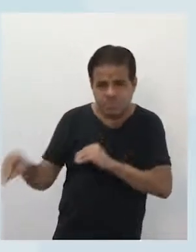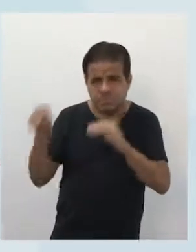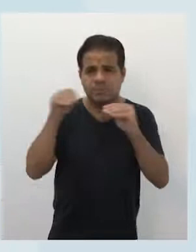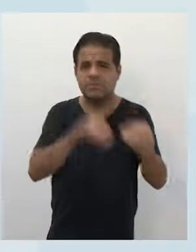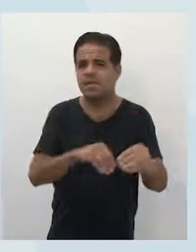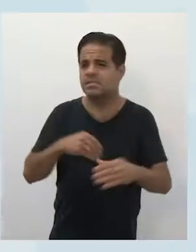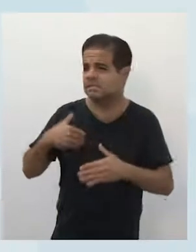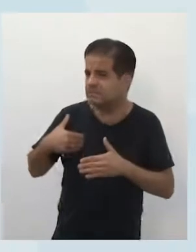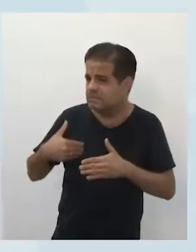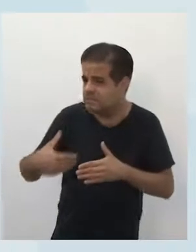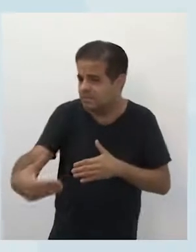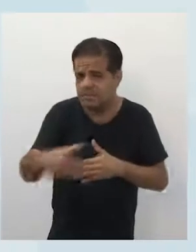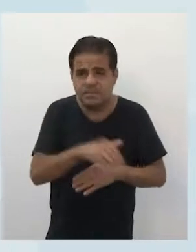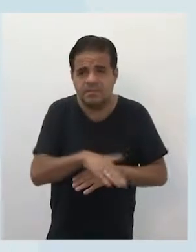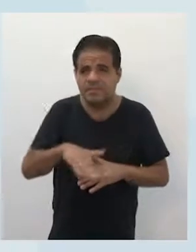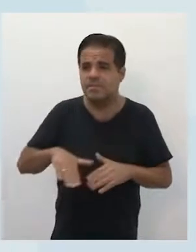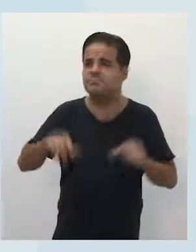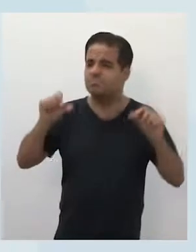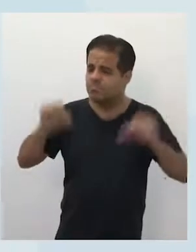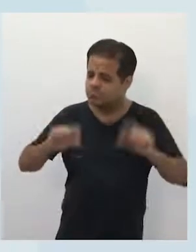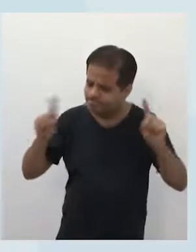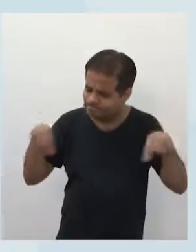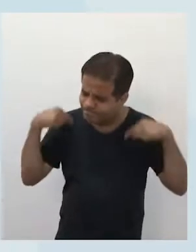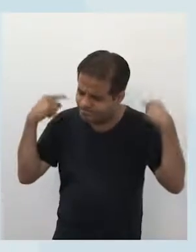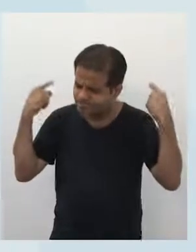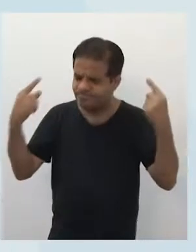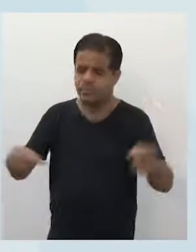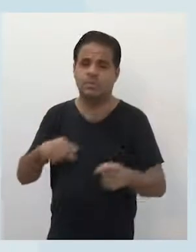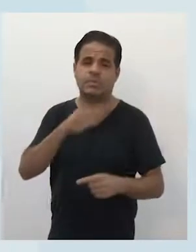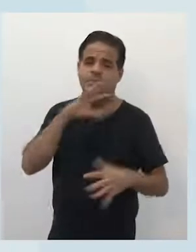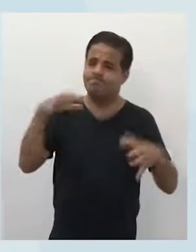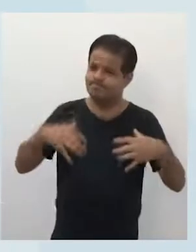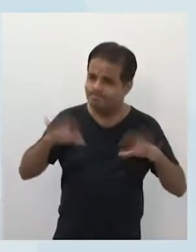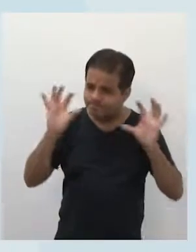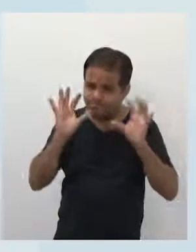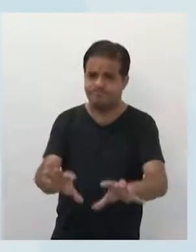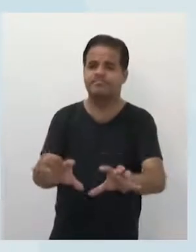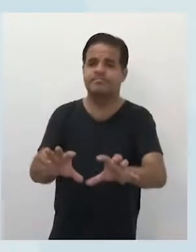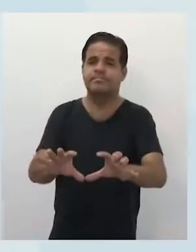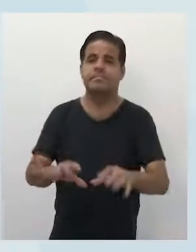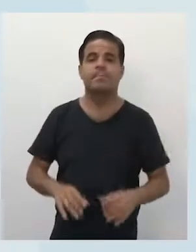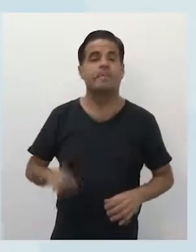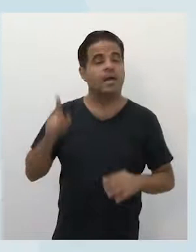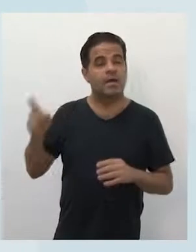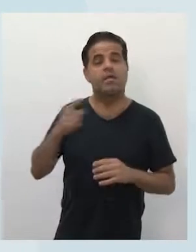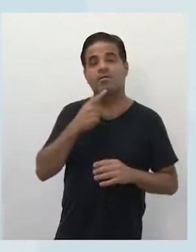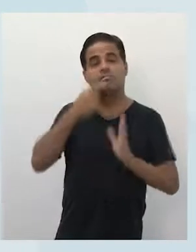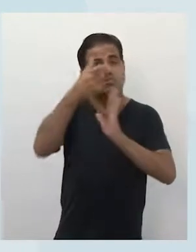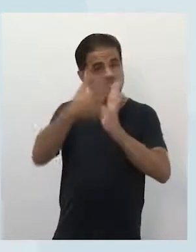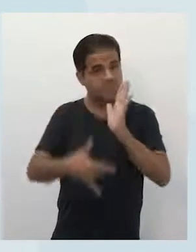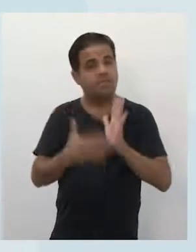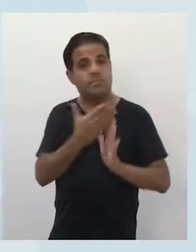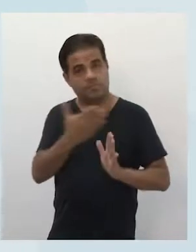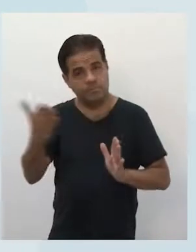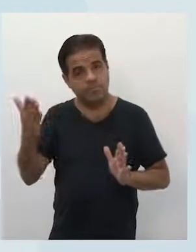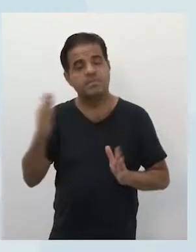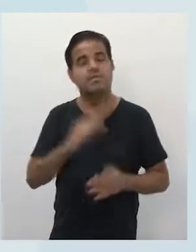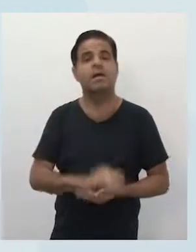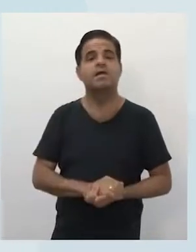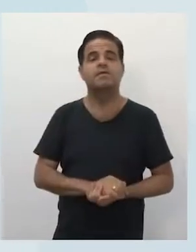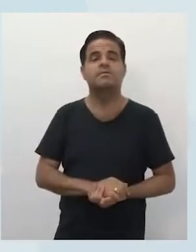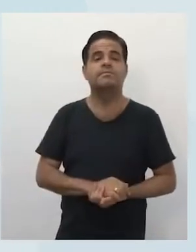as consequências para as crianças podem ser catastróficas. Isso. Aqui eu quero só reforçar com vocês um pouquinho,